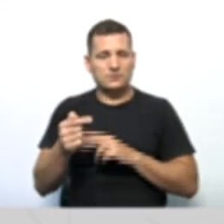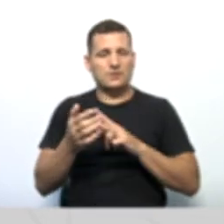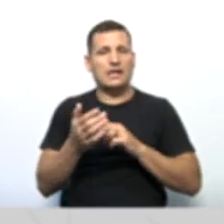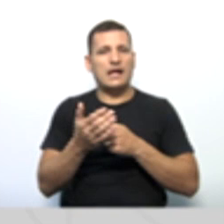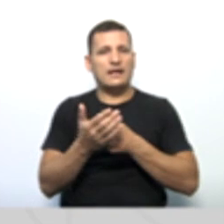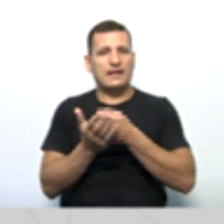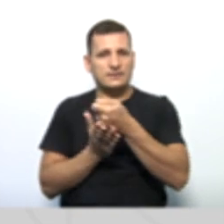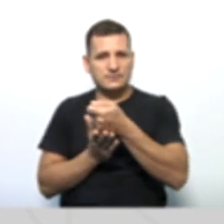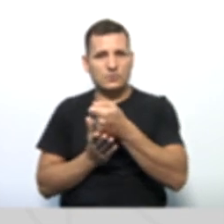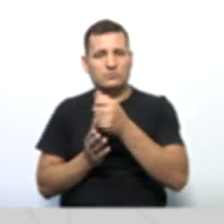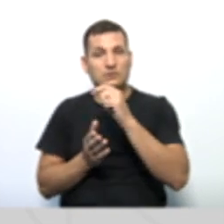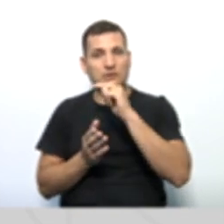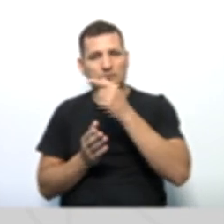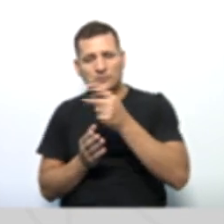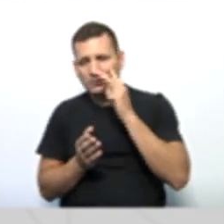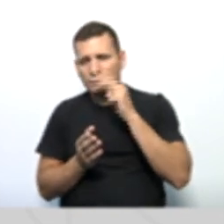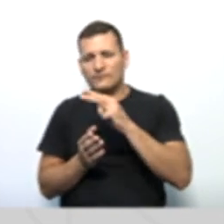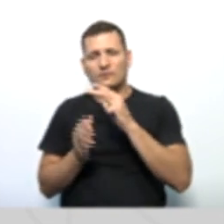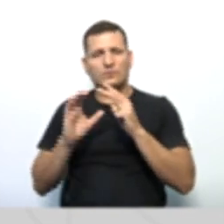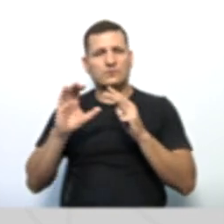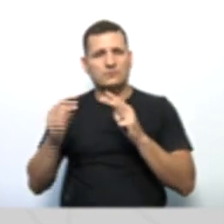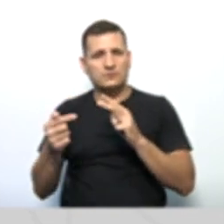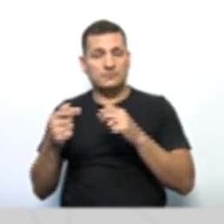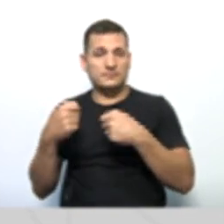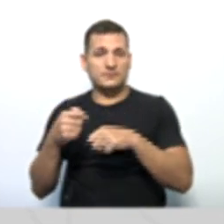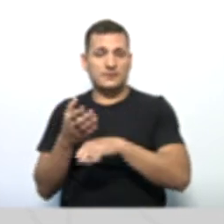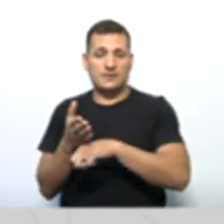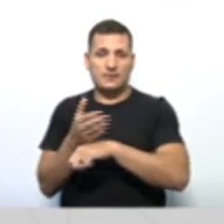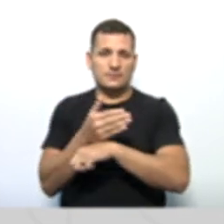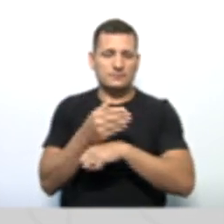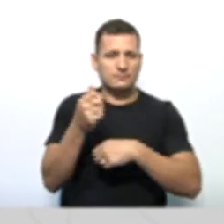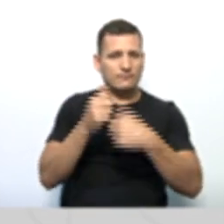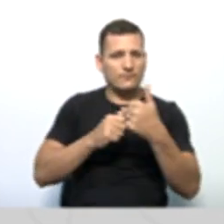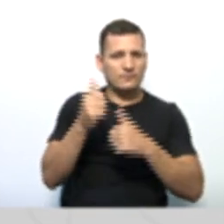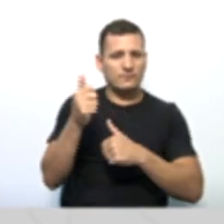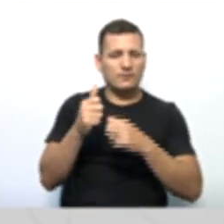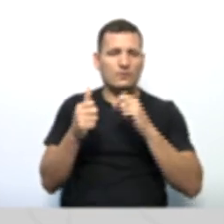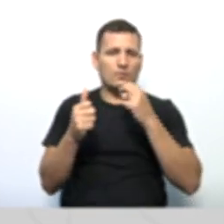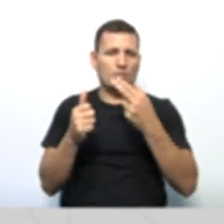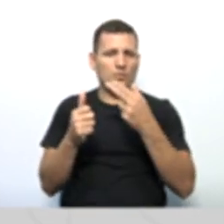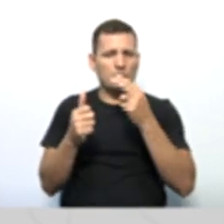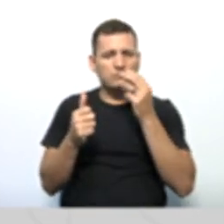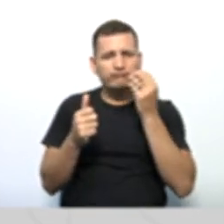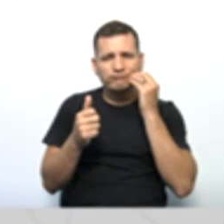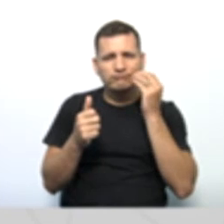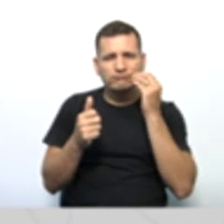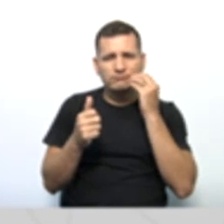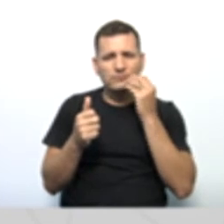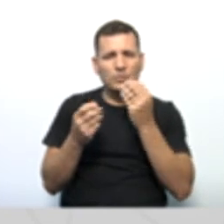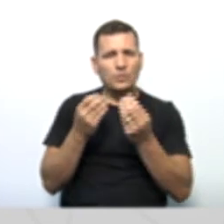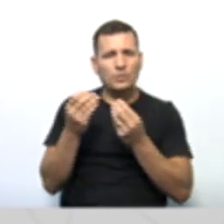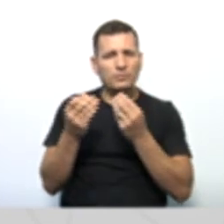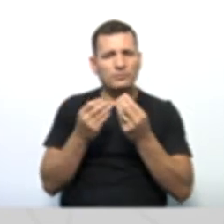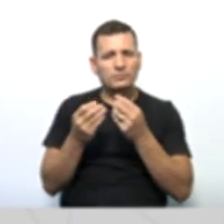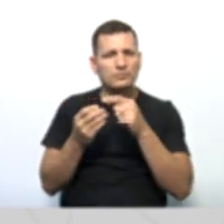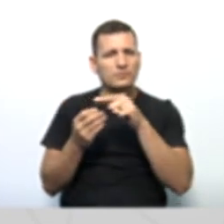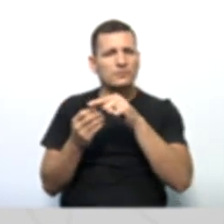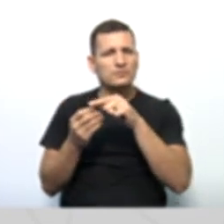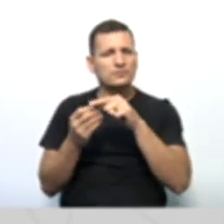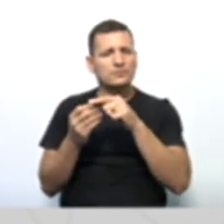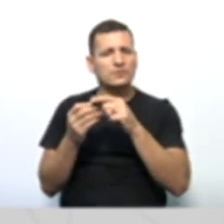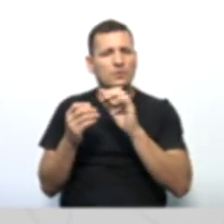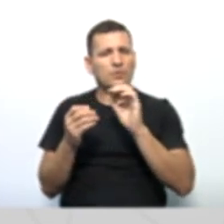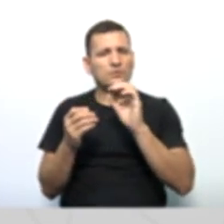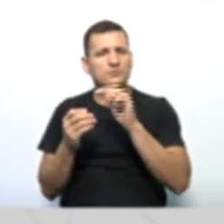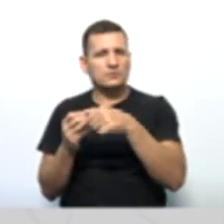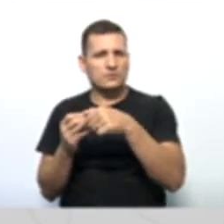praticada, torna-se necessário avaliar ou calcular previamente os efeitos ou as